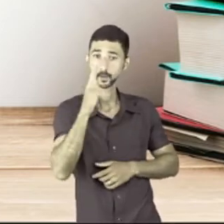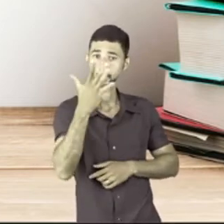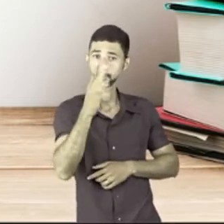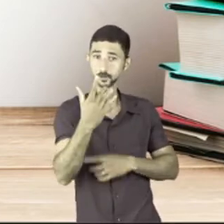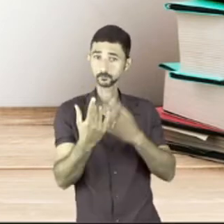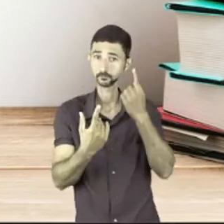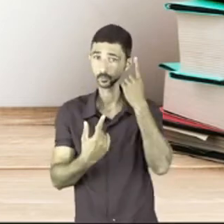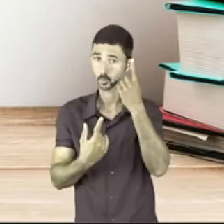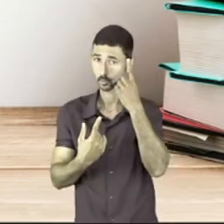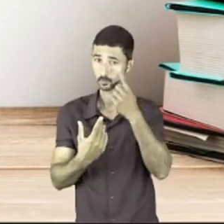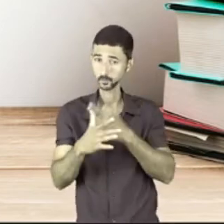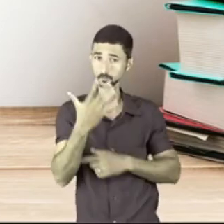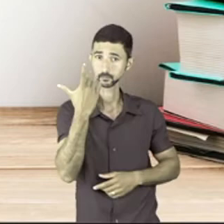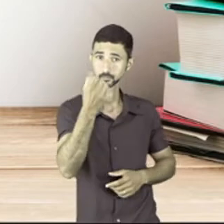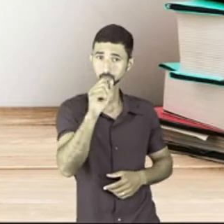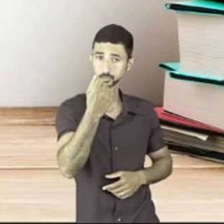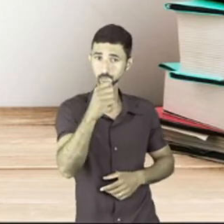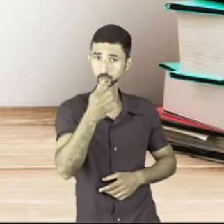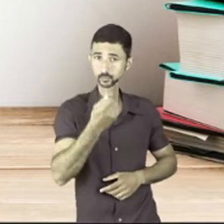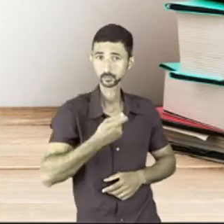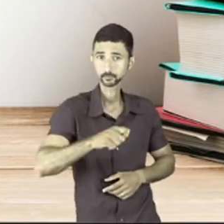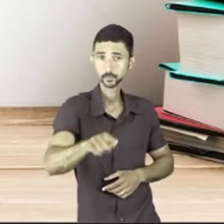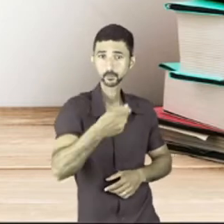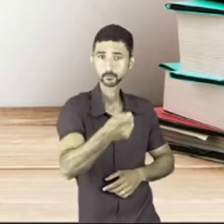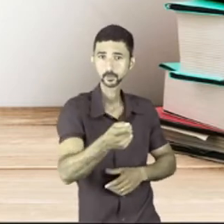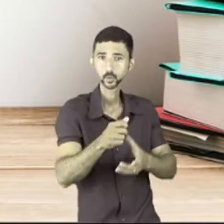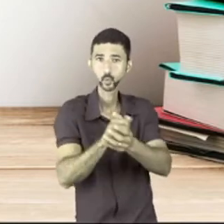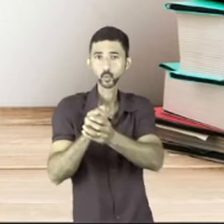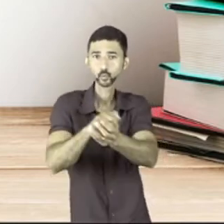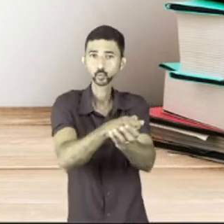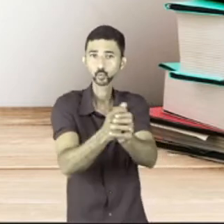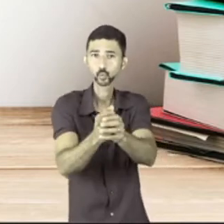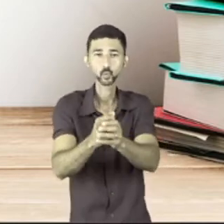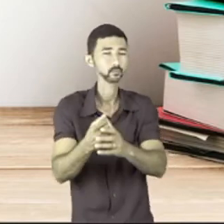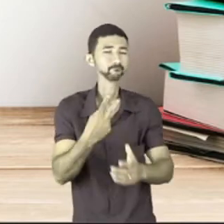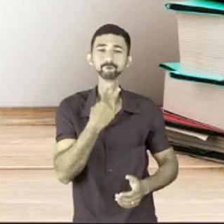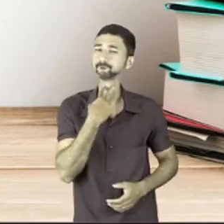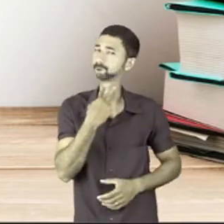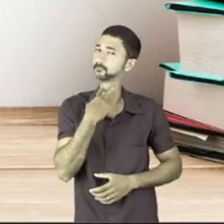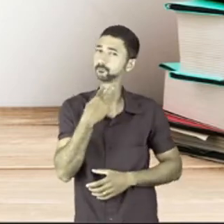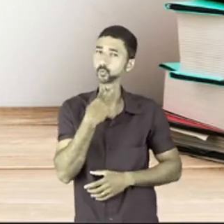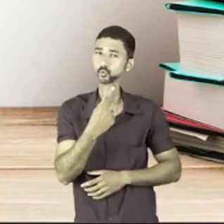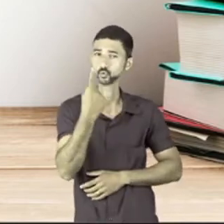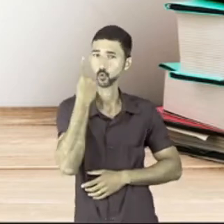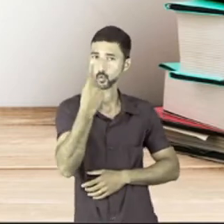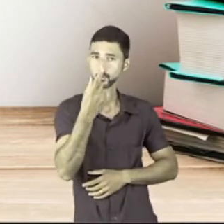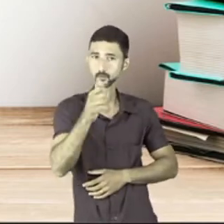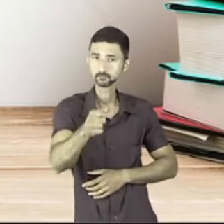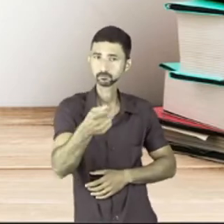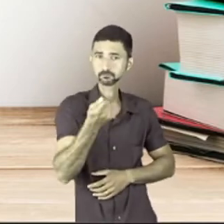apenas com uma das mãos. Não é permitido segurar com as duas mãos.